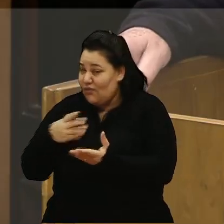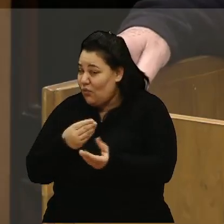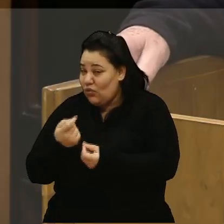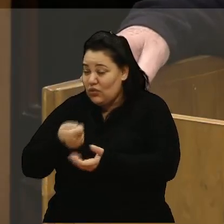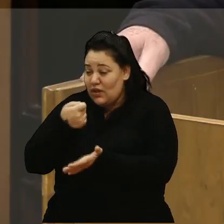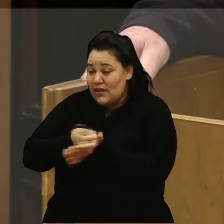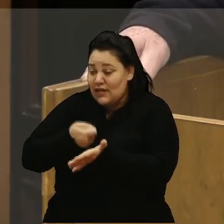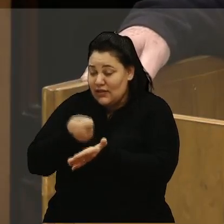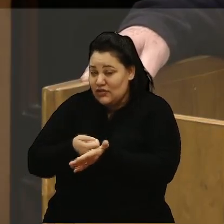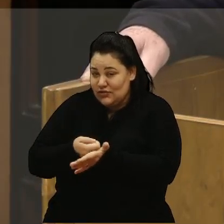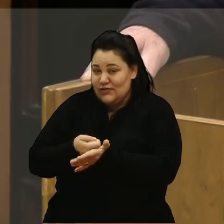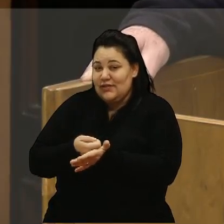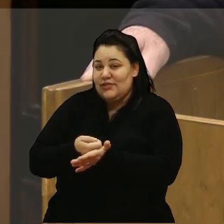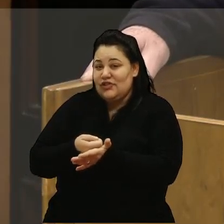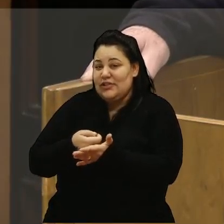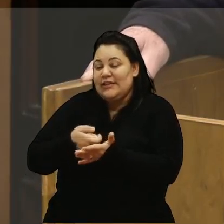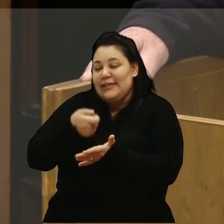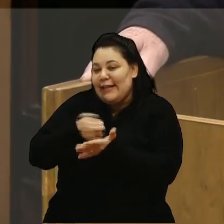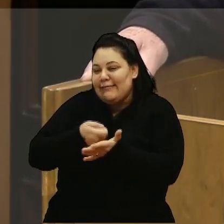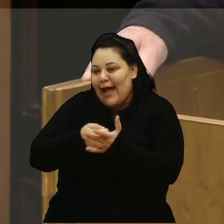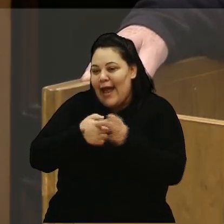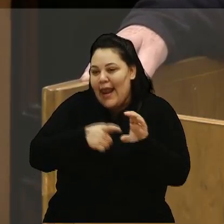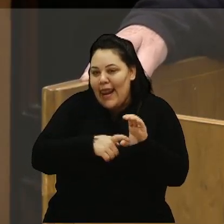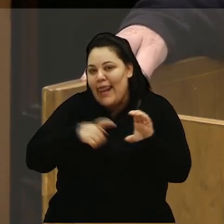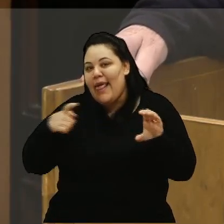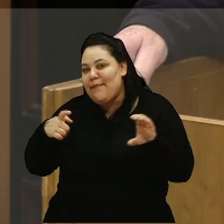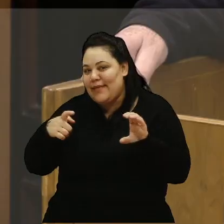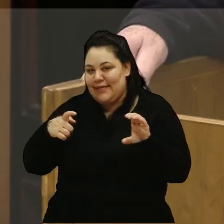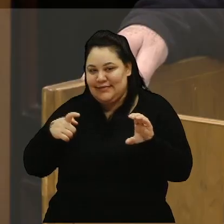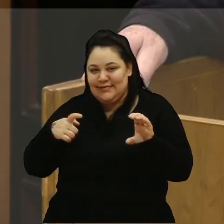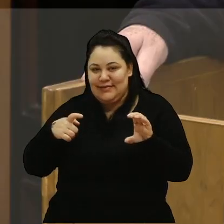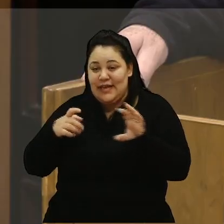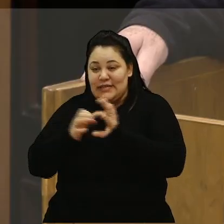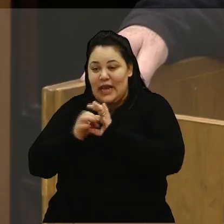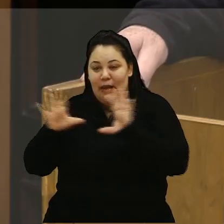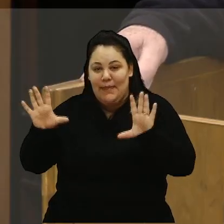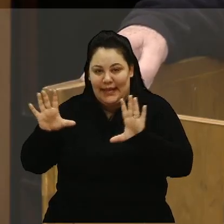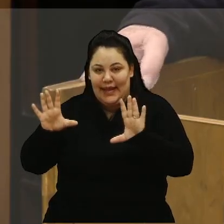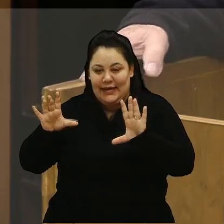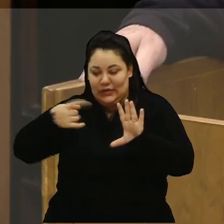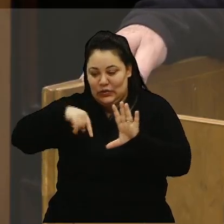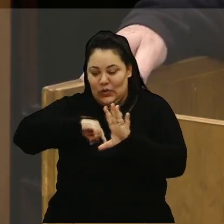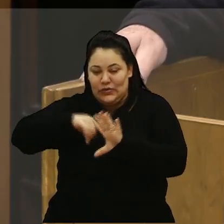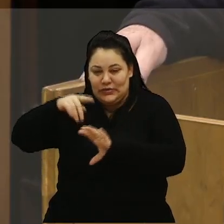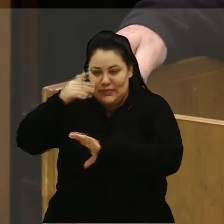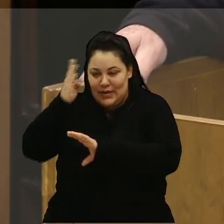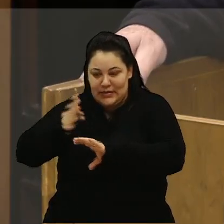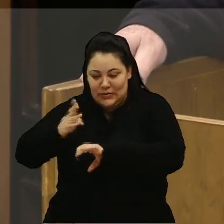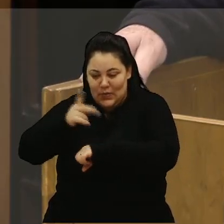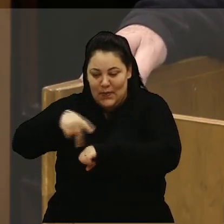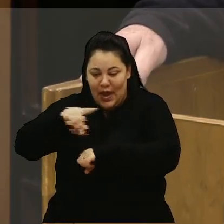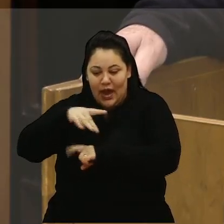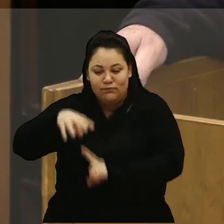de emancipação de um Estado soberano, dominados pelos